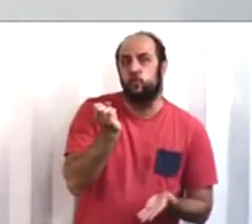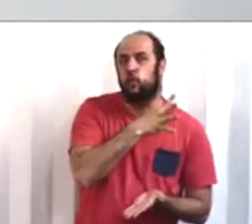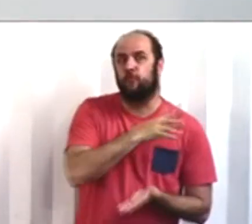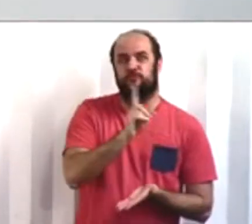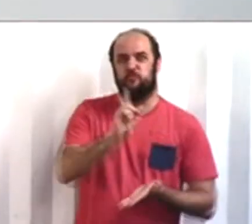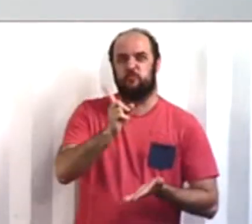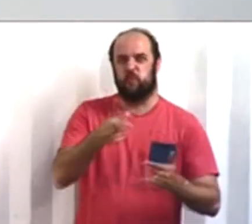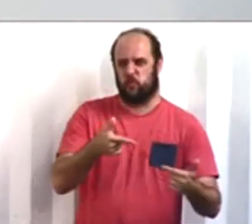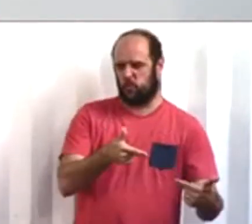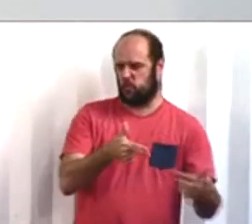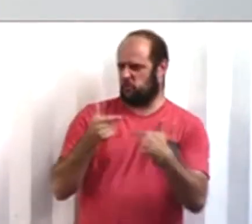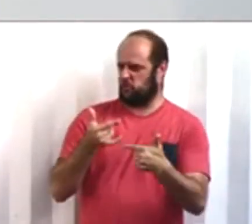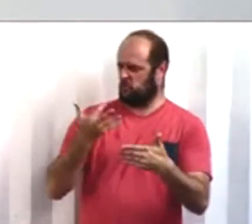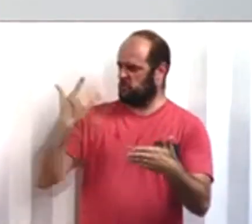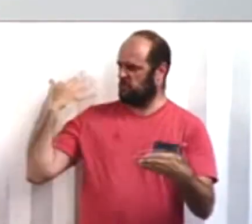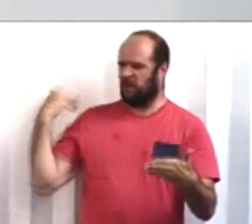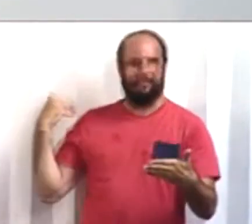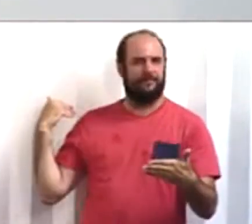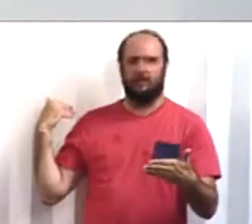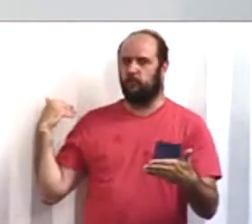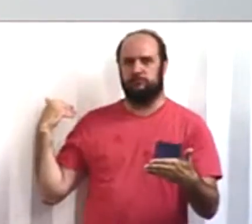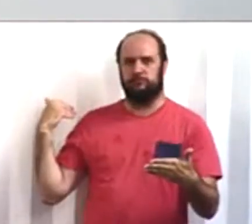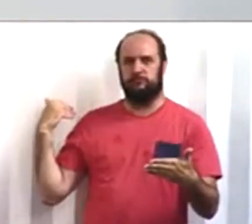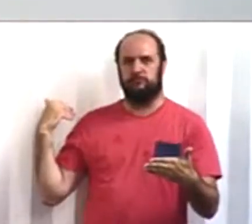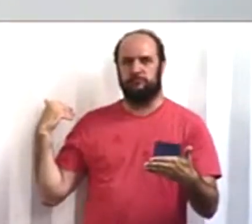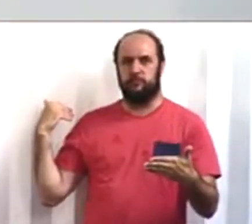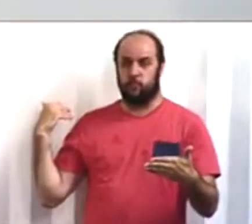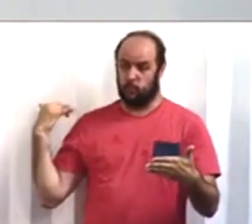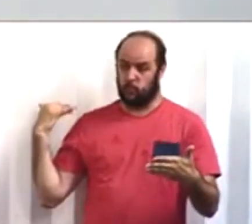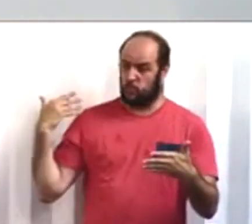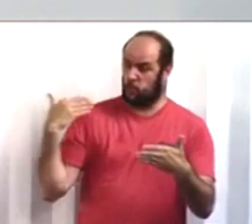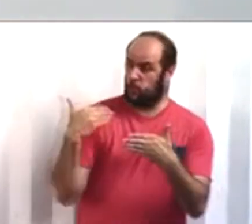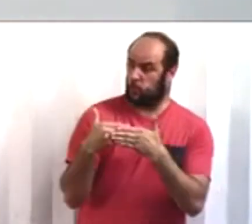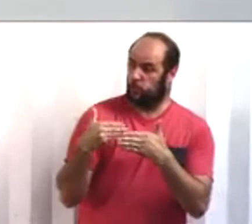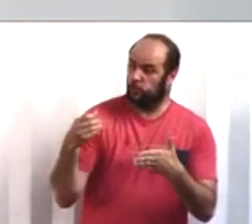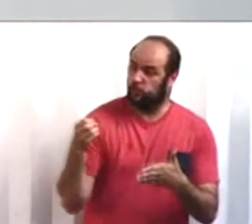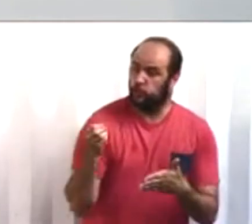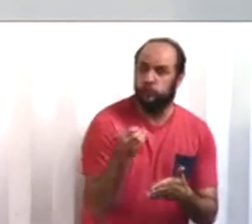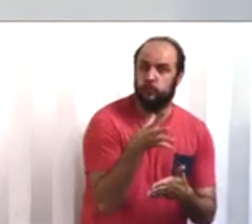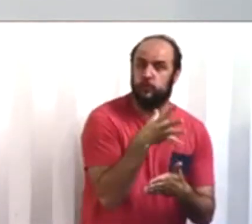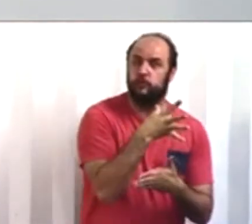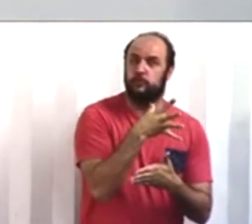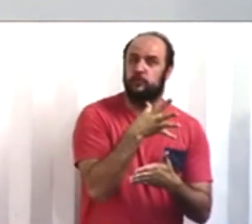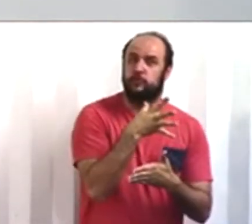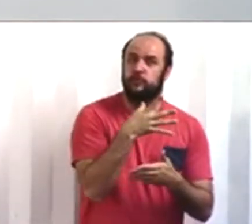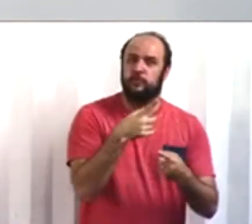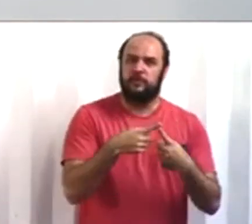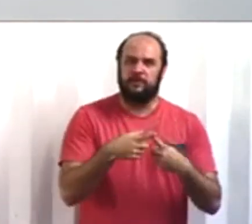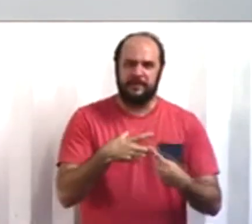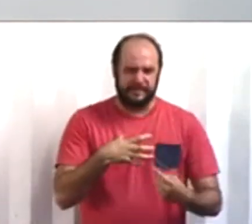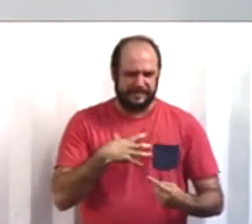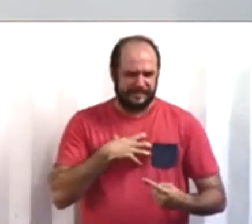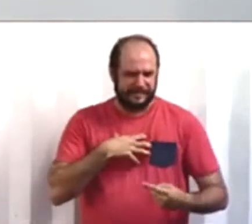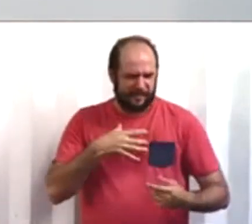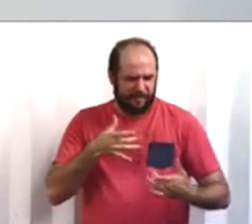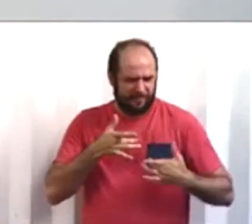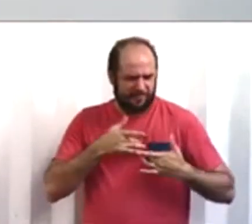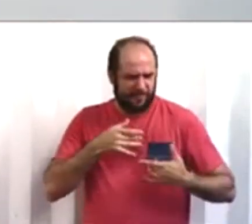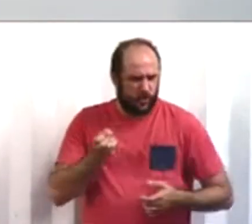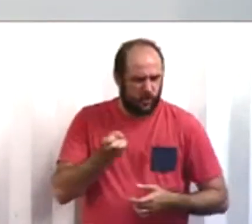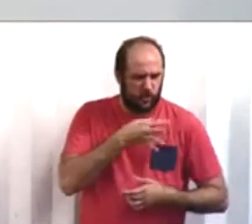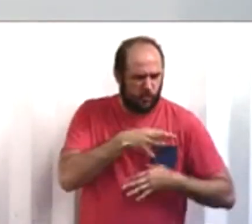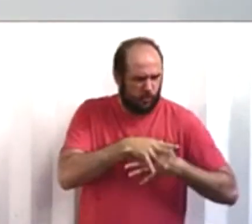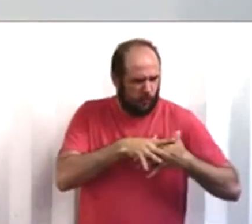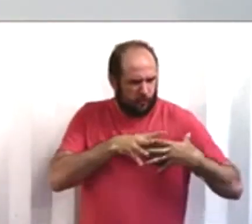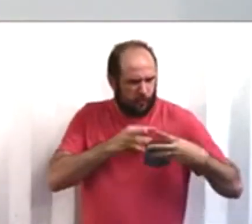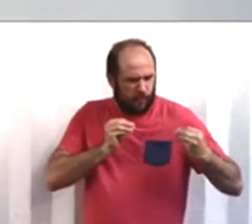negando tudo o que nós já sabemos. Novo, no sentido de algo na minha vida pode ser purificado para que